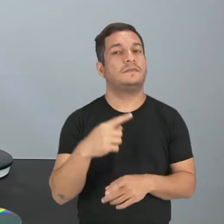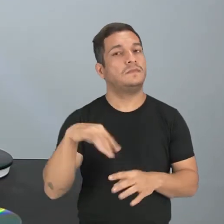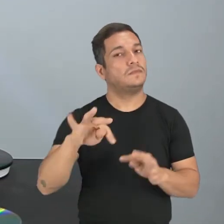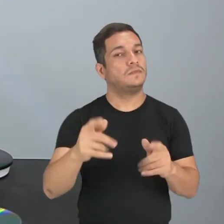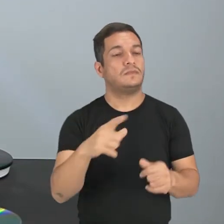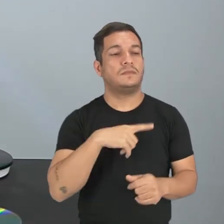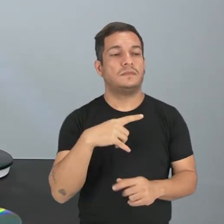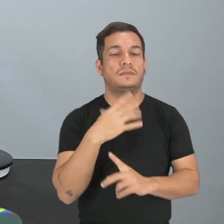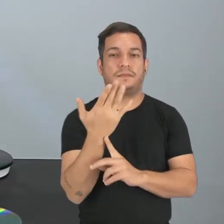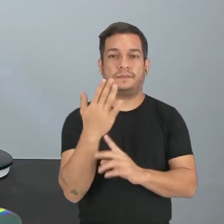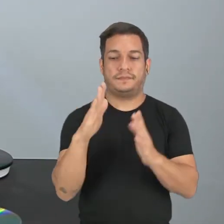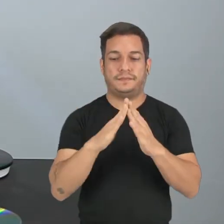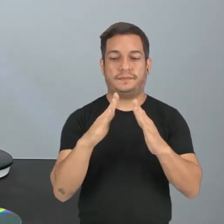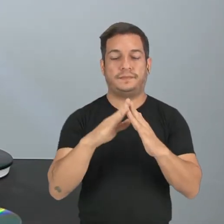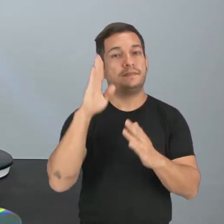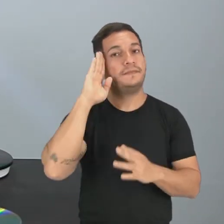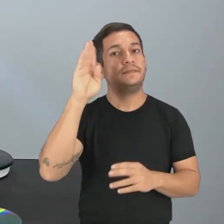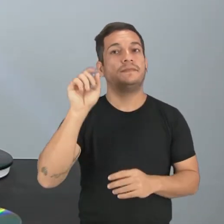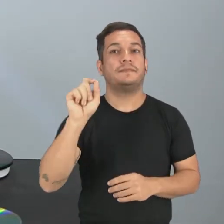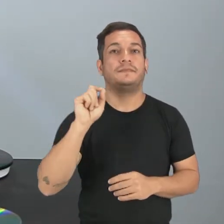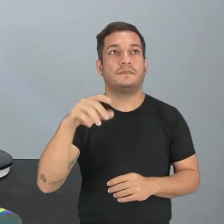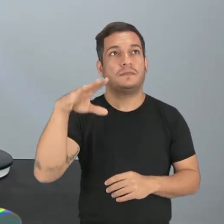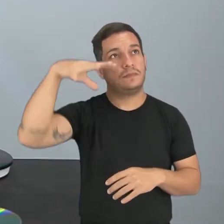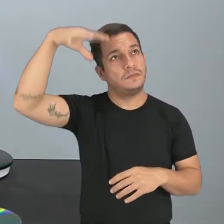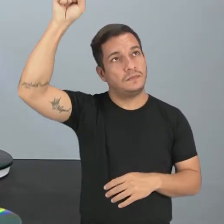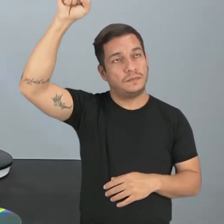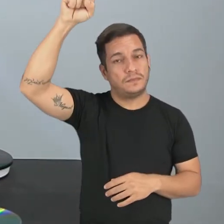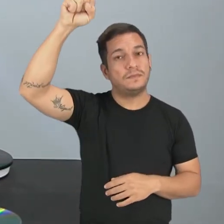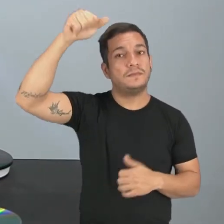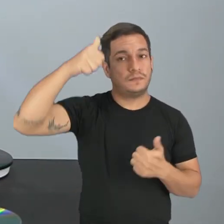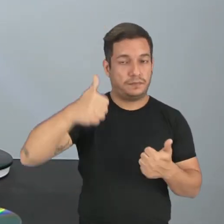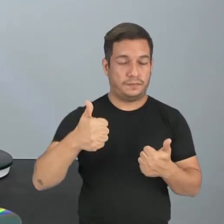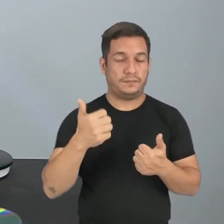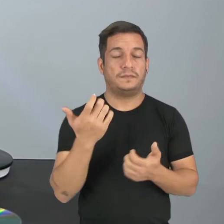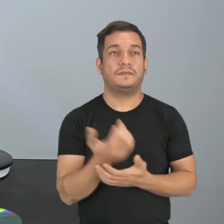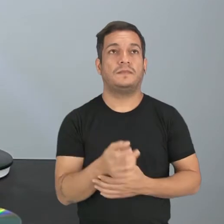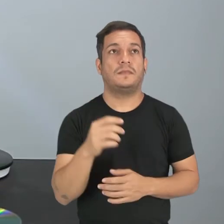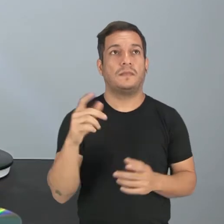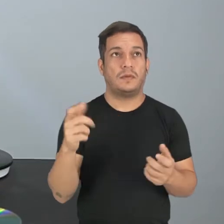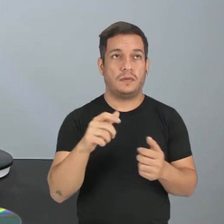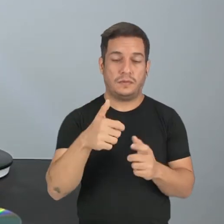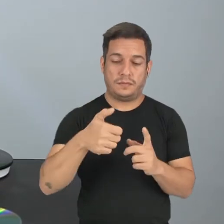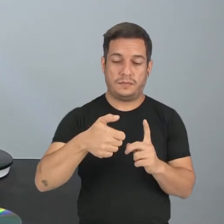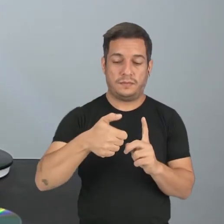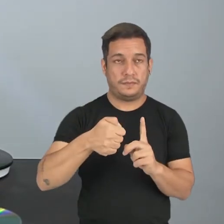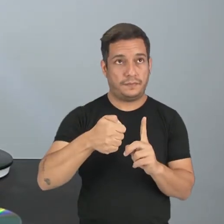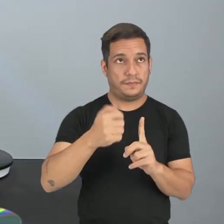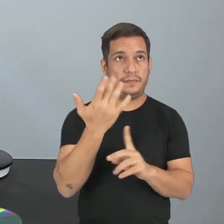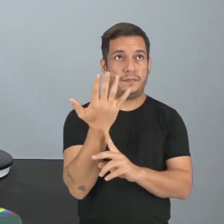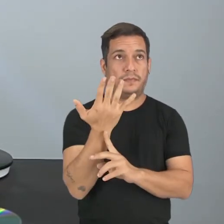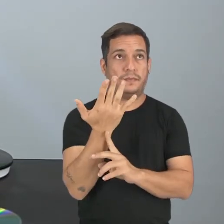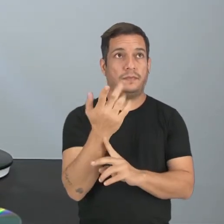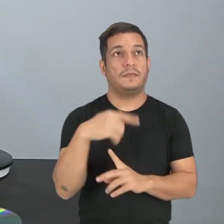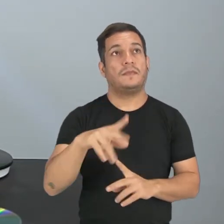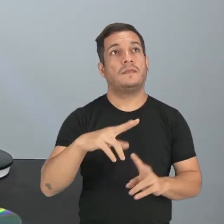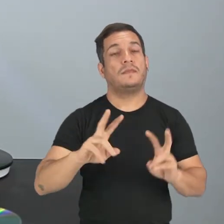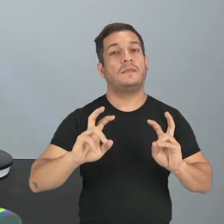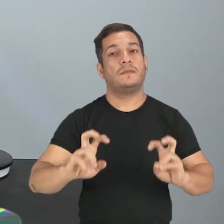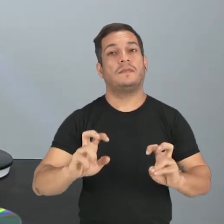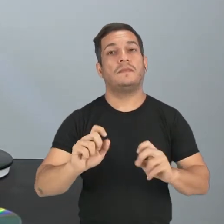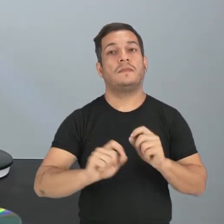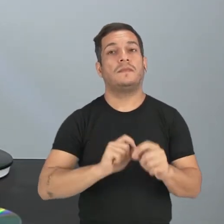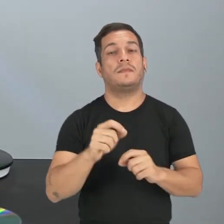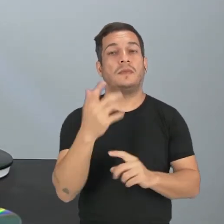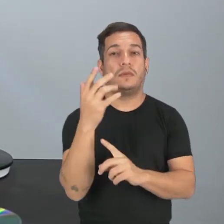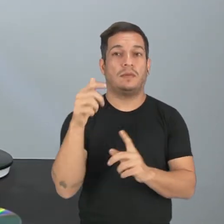em casa, não é? Principalmente quando apagar a luz, certo? E aí eu vou acender essa vela. E aí, como vocês podem ver,